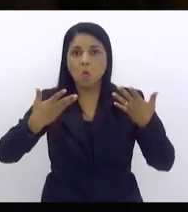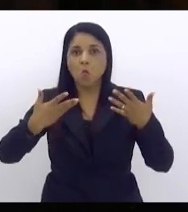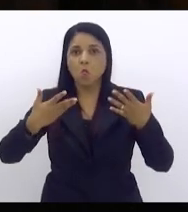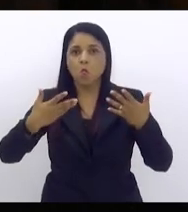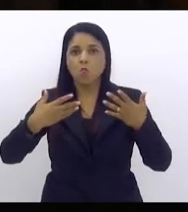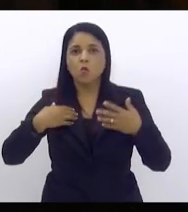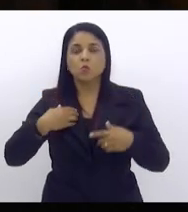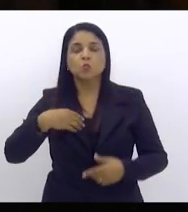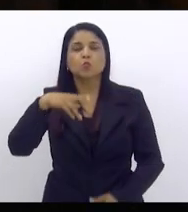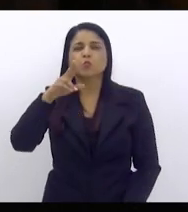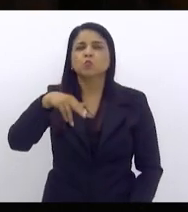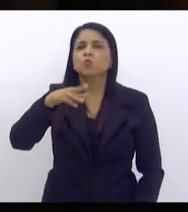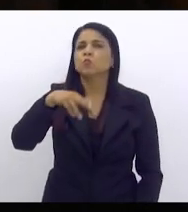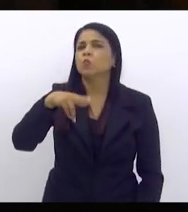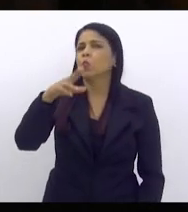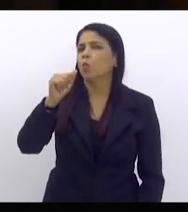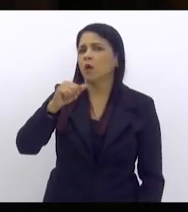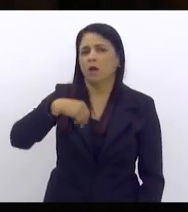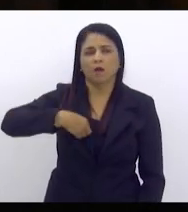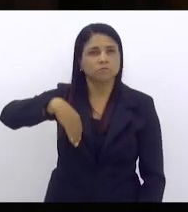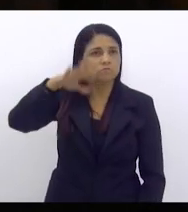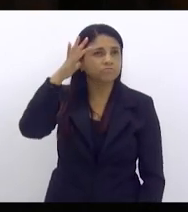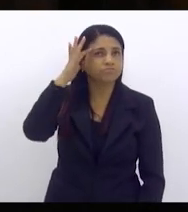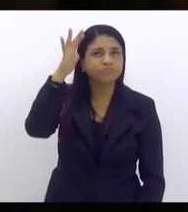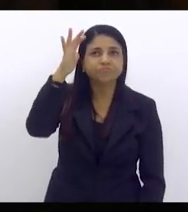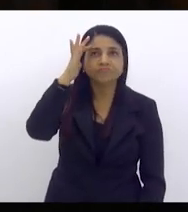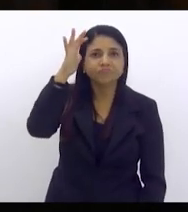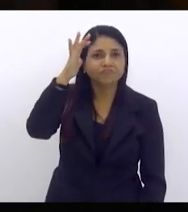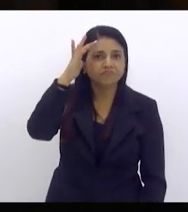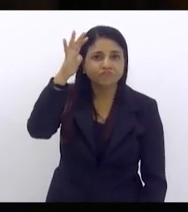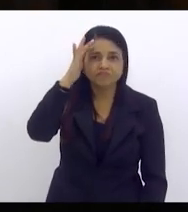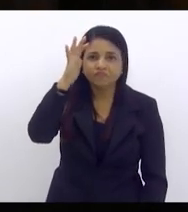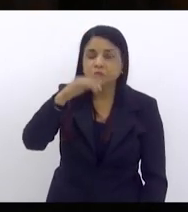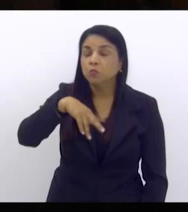jamais imaginei que